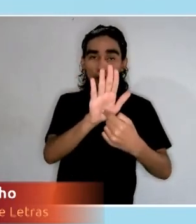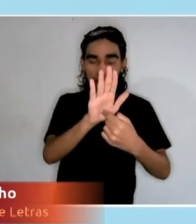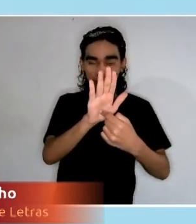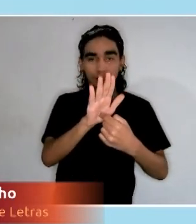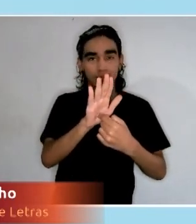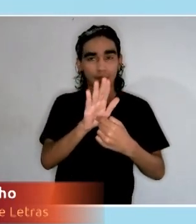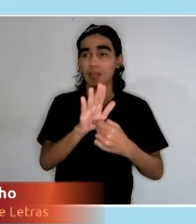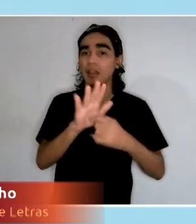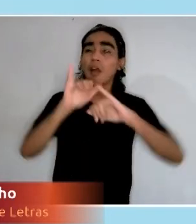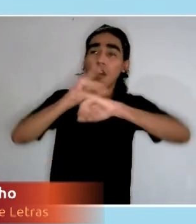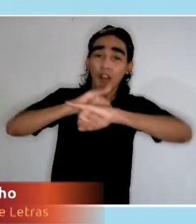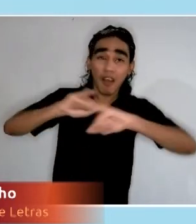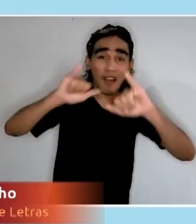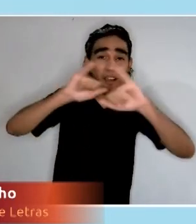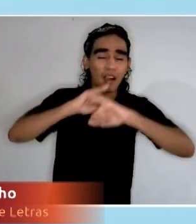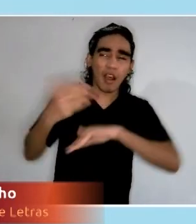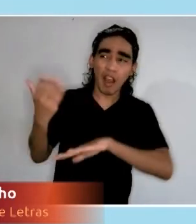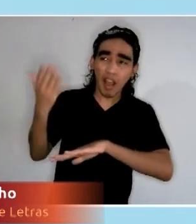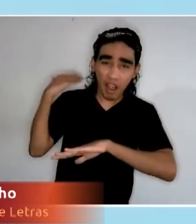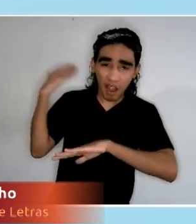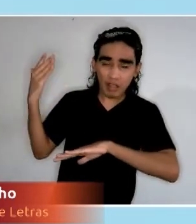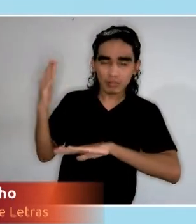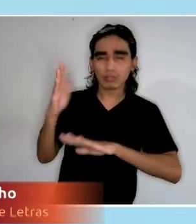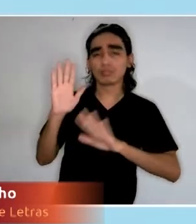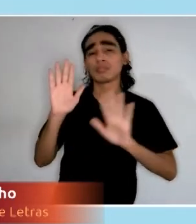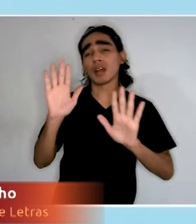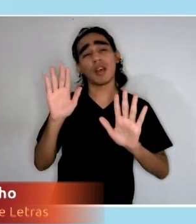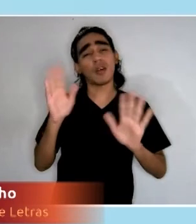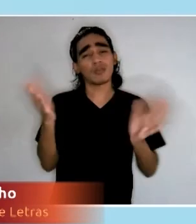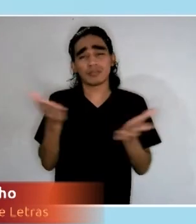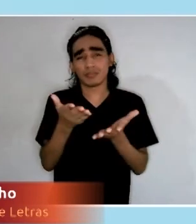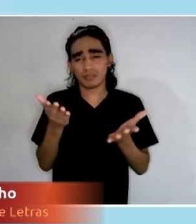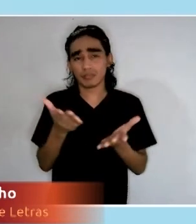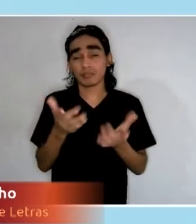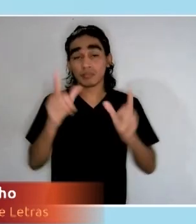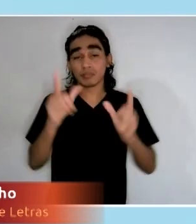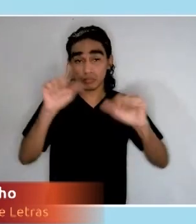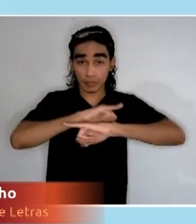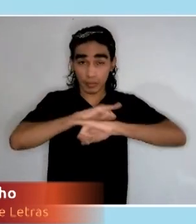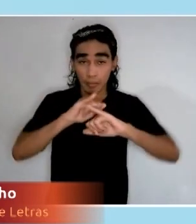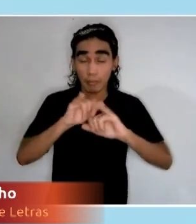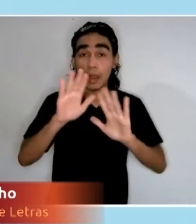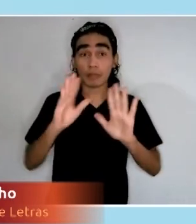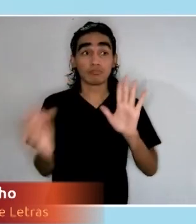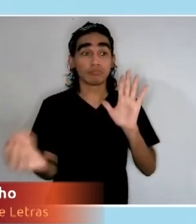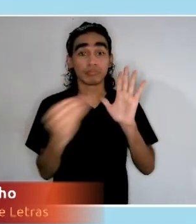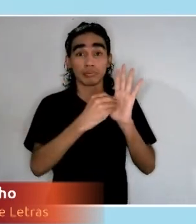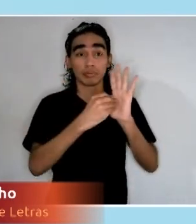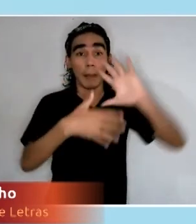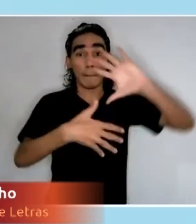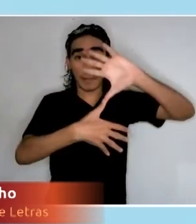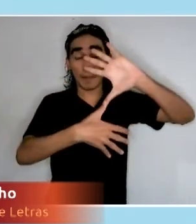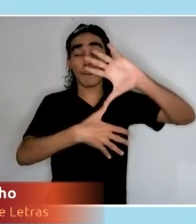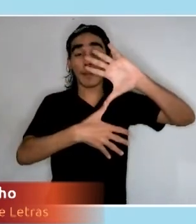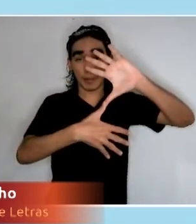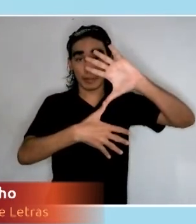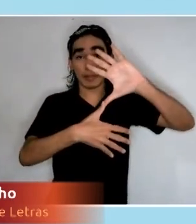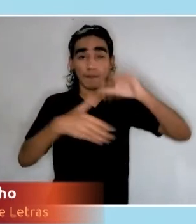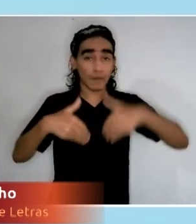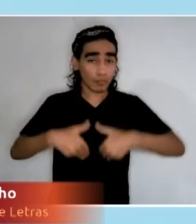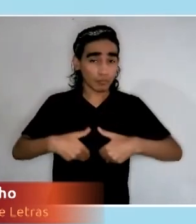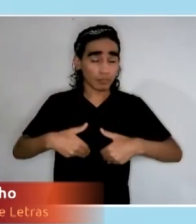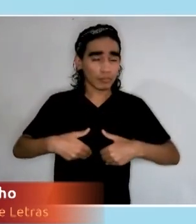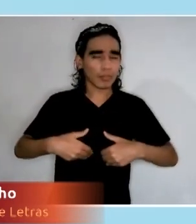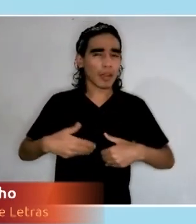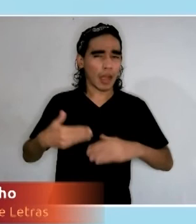tão divulgado quanto era antes. Então, por isso, mas a gente fala a volta do Brasil ao mapa da fome, porque realmente, naquelas características, o